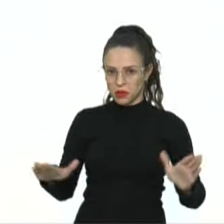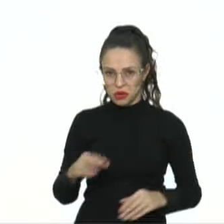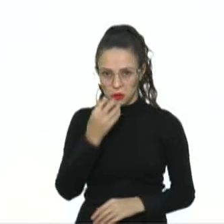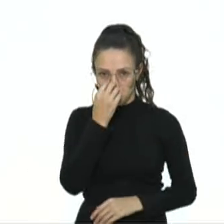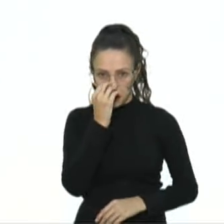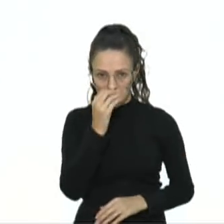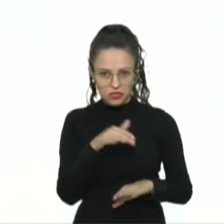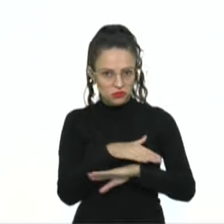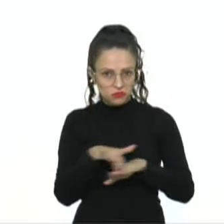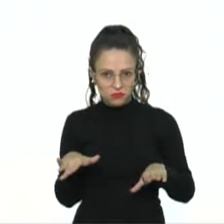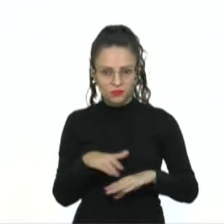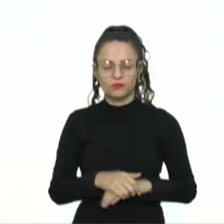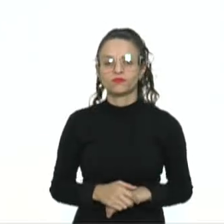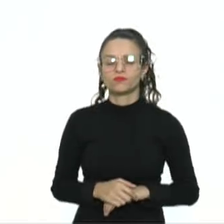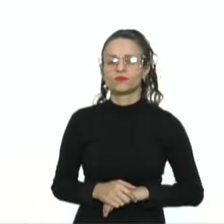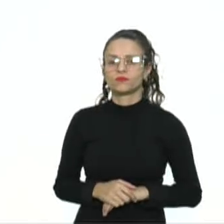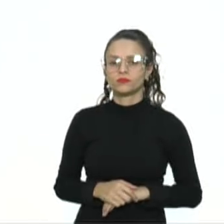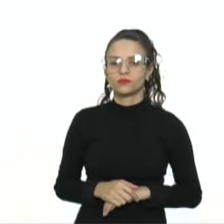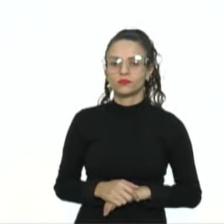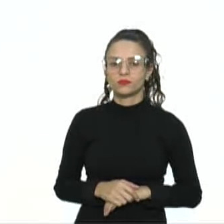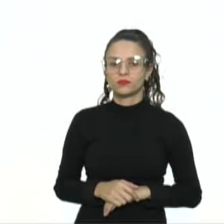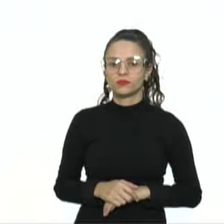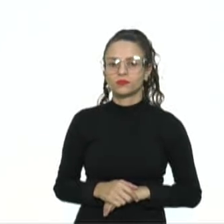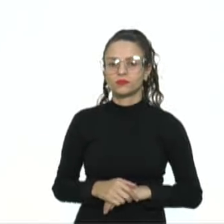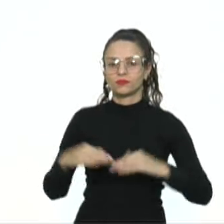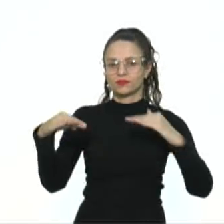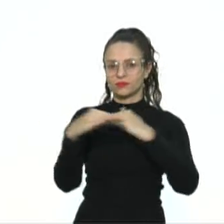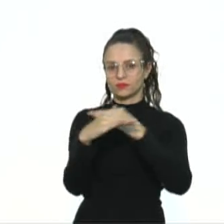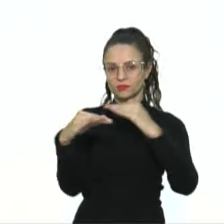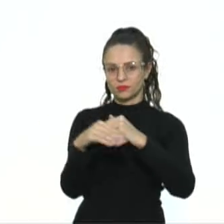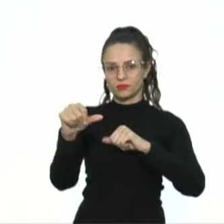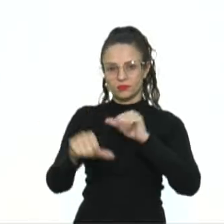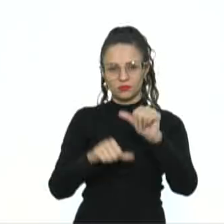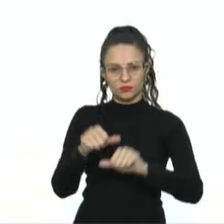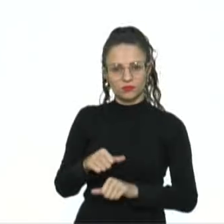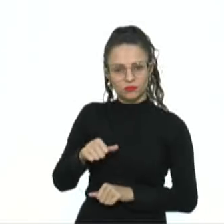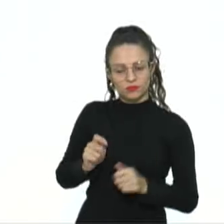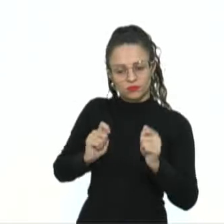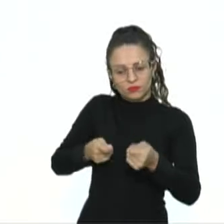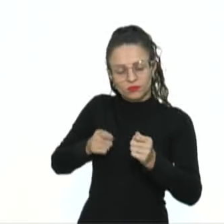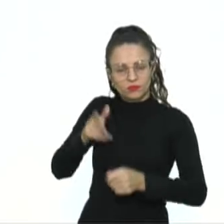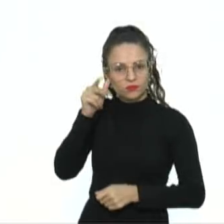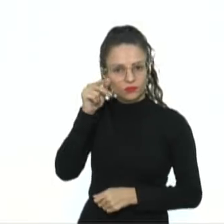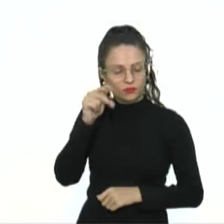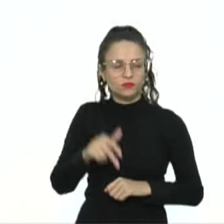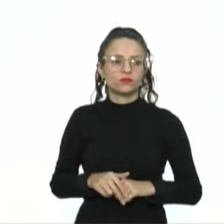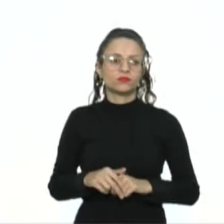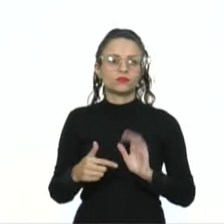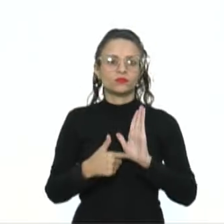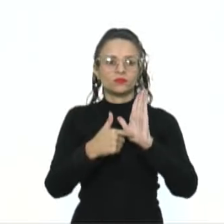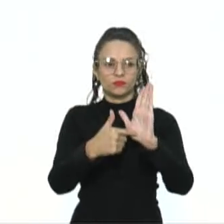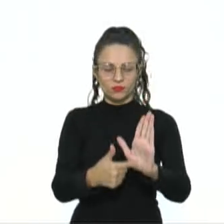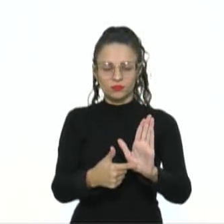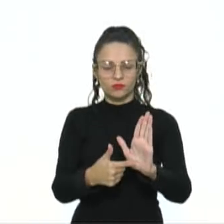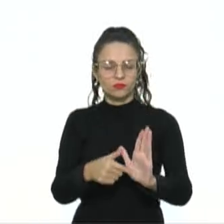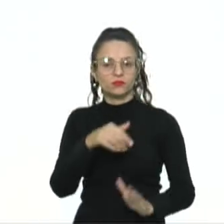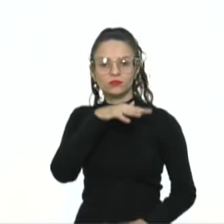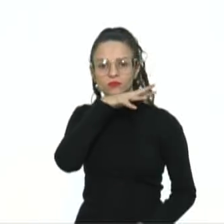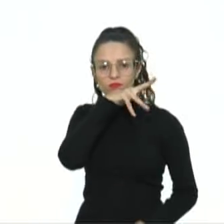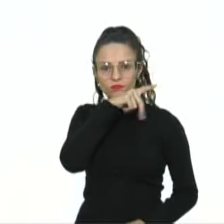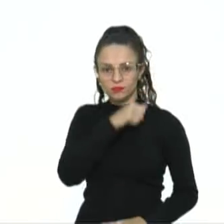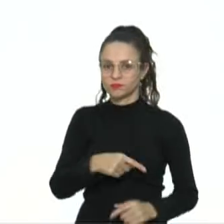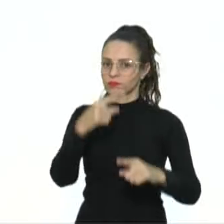Será que é essa opção? Ou o meio de transporte deixou de ser carroças e as apresentações com animais não são